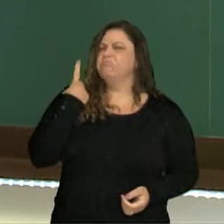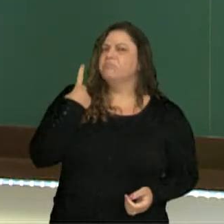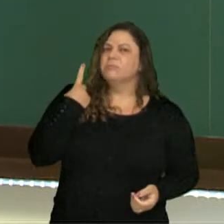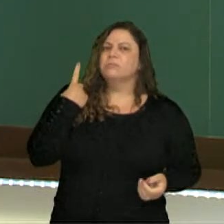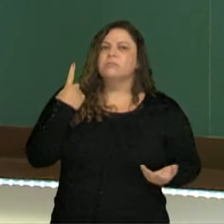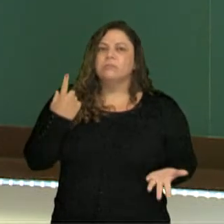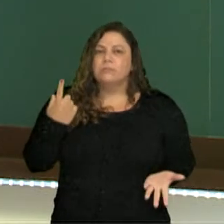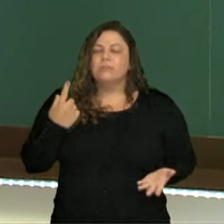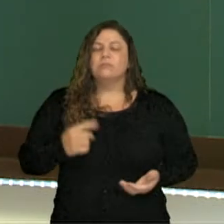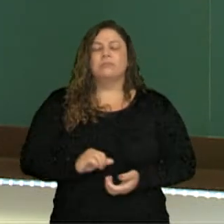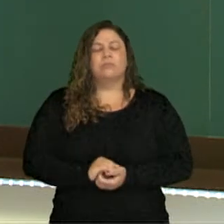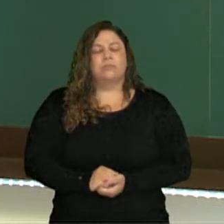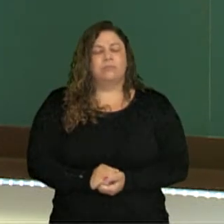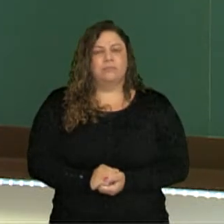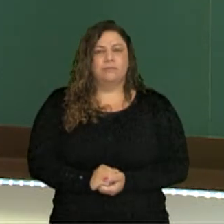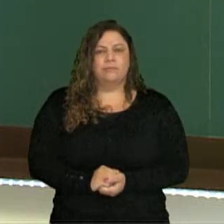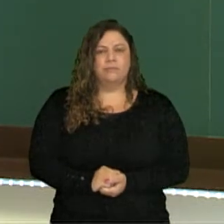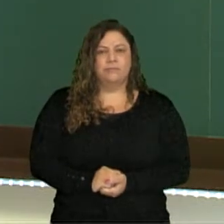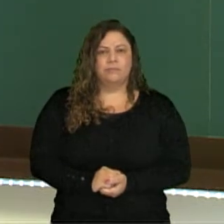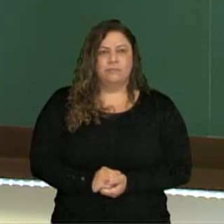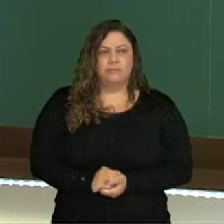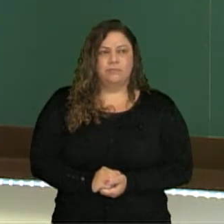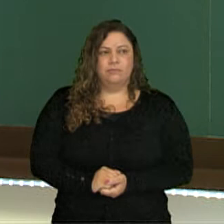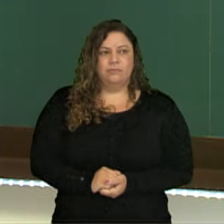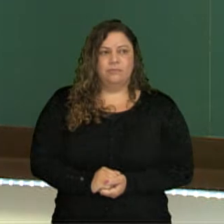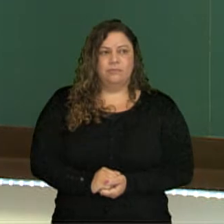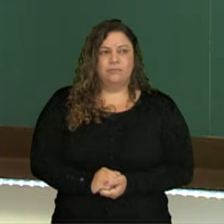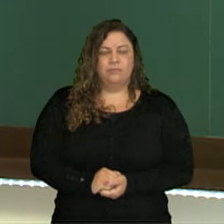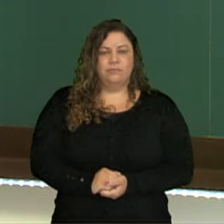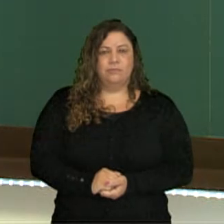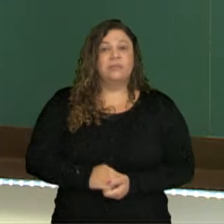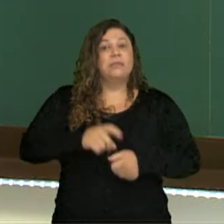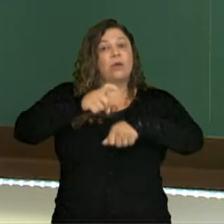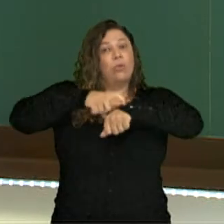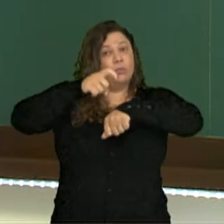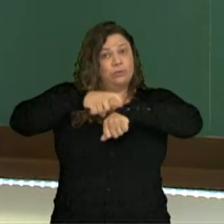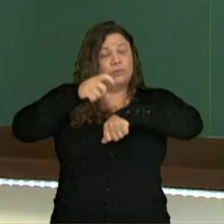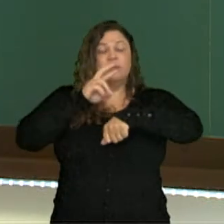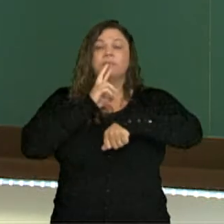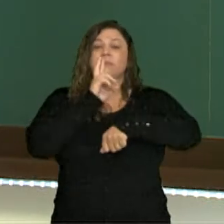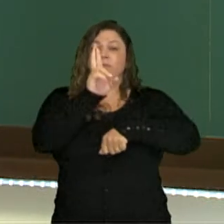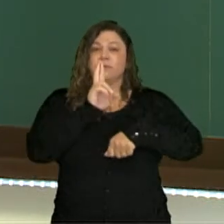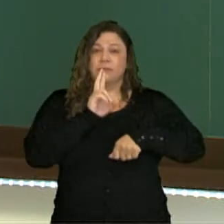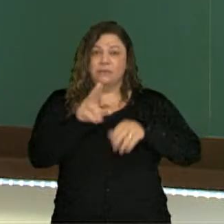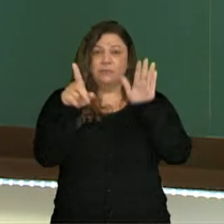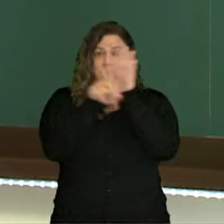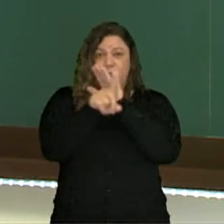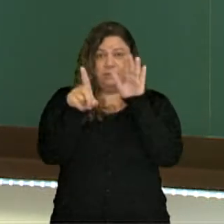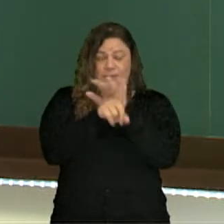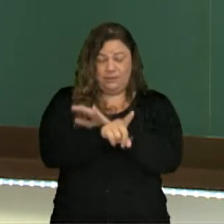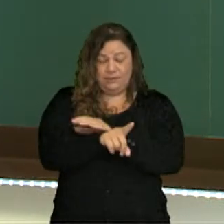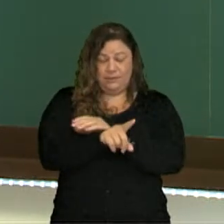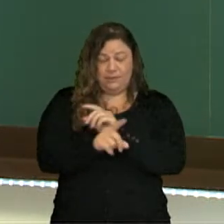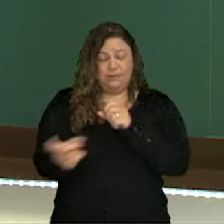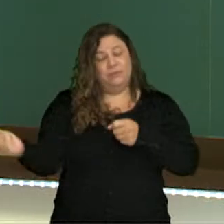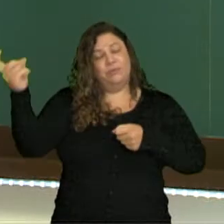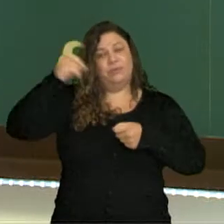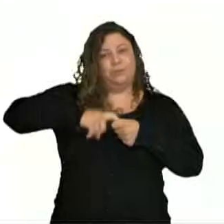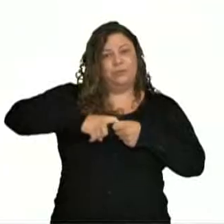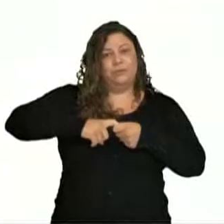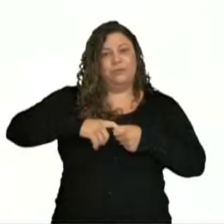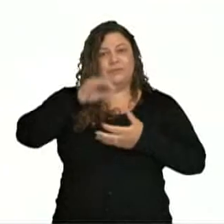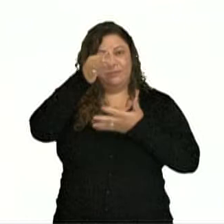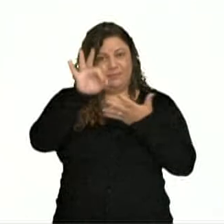aí, no te rindas? Tá? Um tempo para você responder aí essas 3 perguntas e já voltamos para